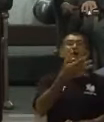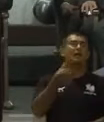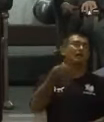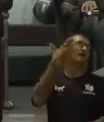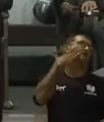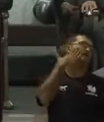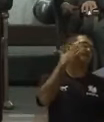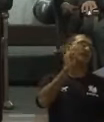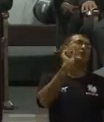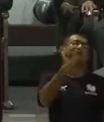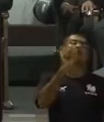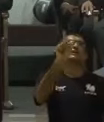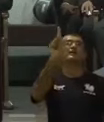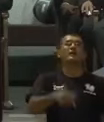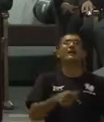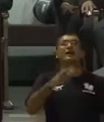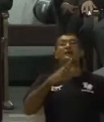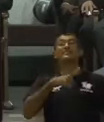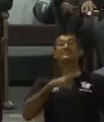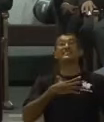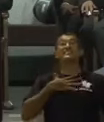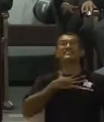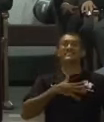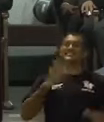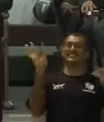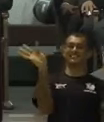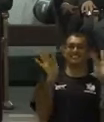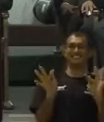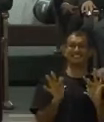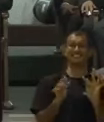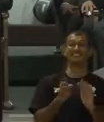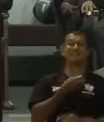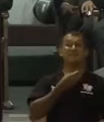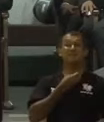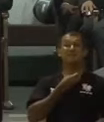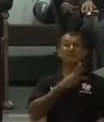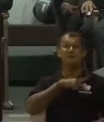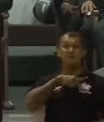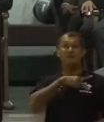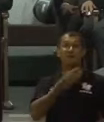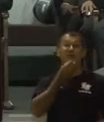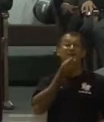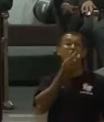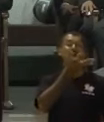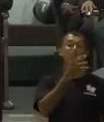é estar contente. E ele está dizendo: eu não sou